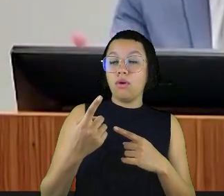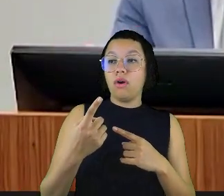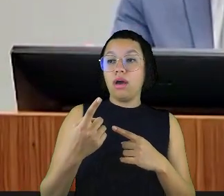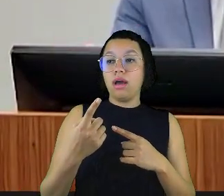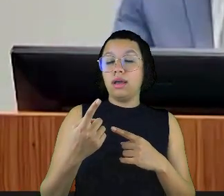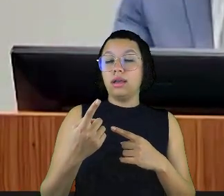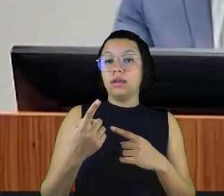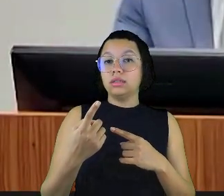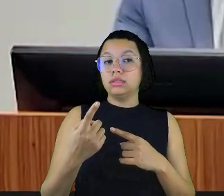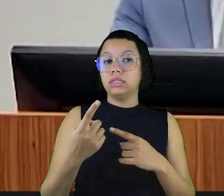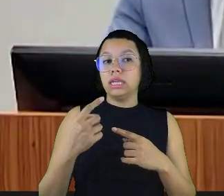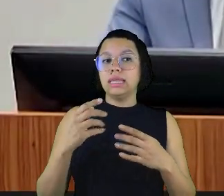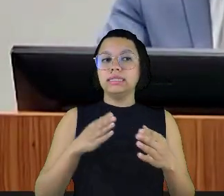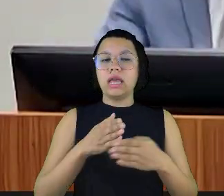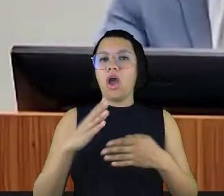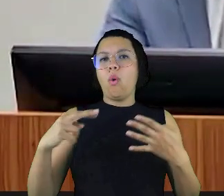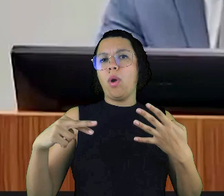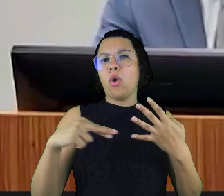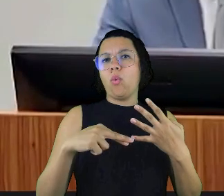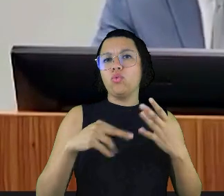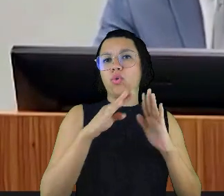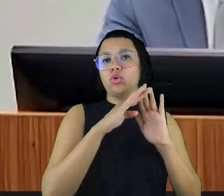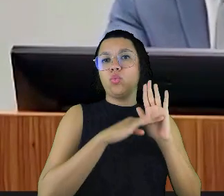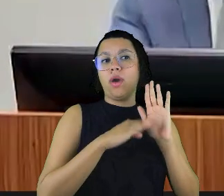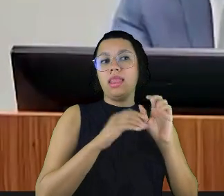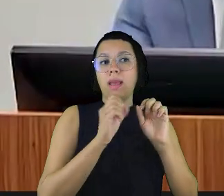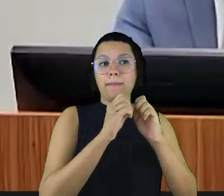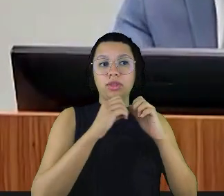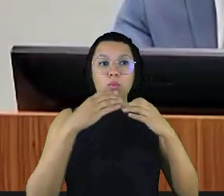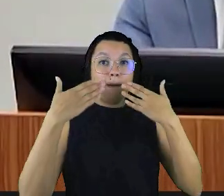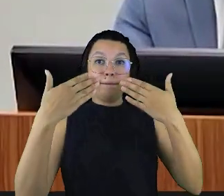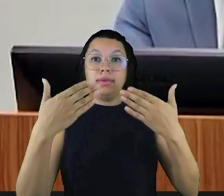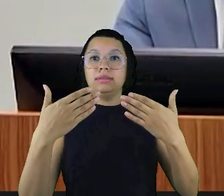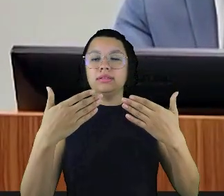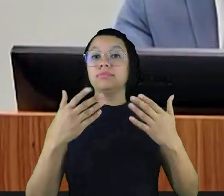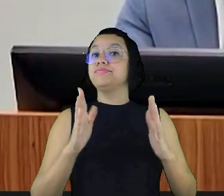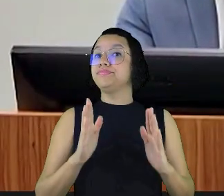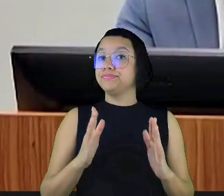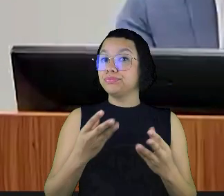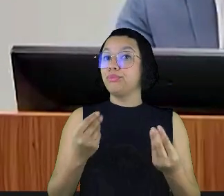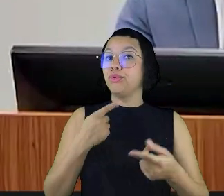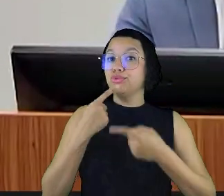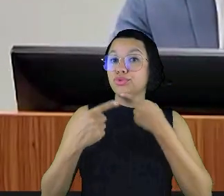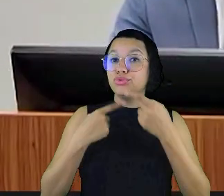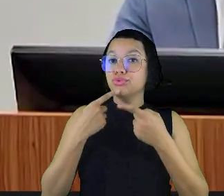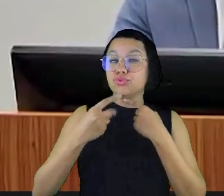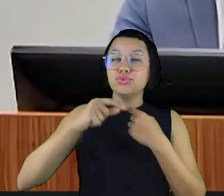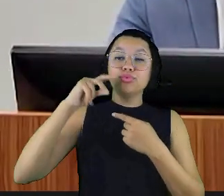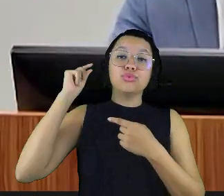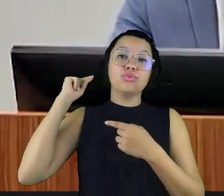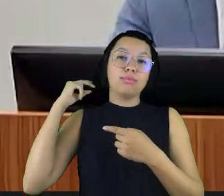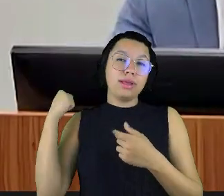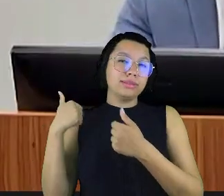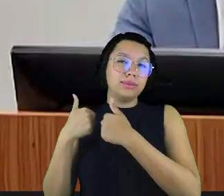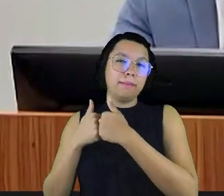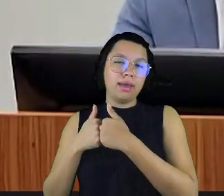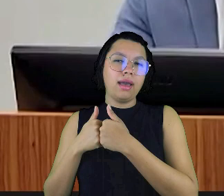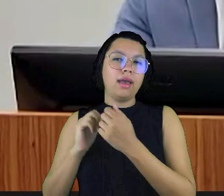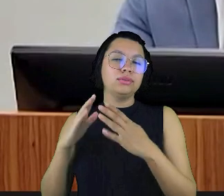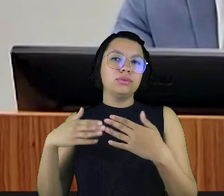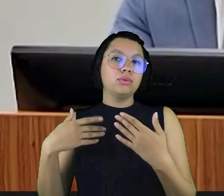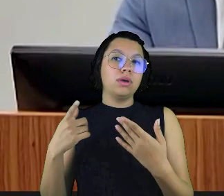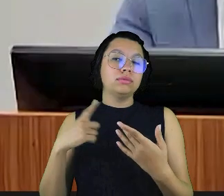os elementos aparecerem. Né? Muito se discutiu no passado recente, quando saiu essa